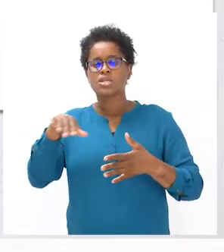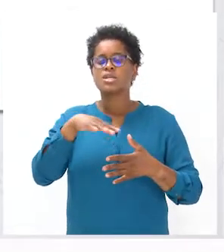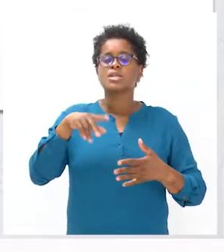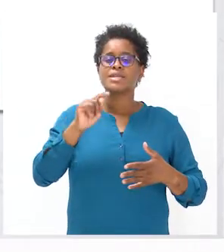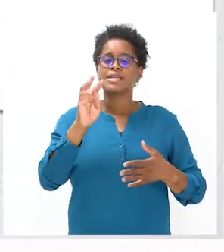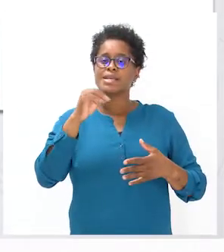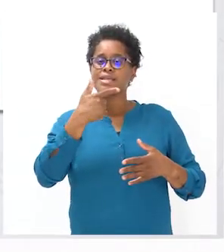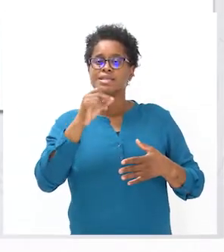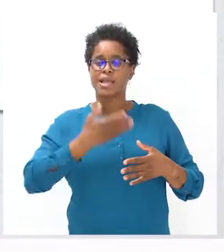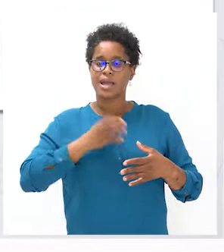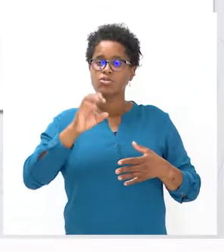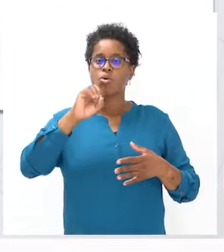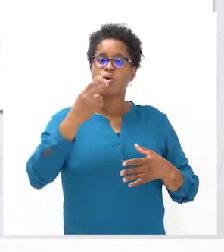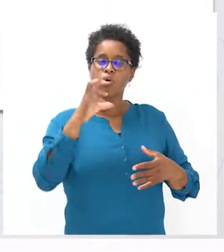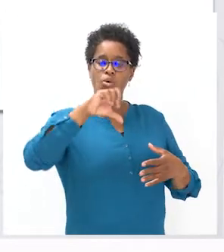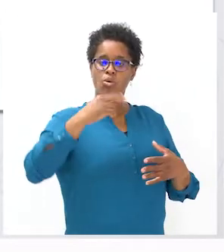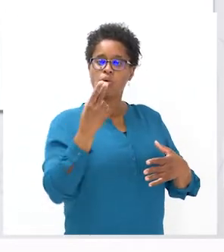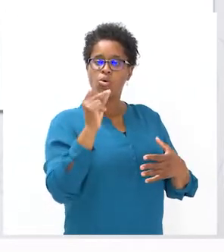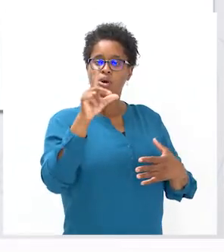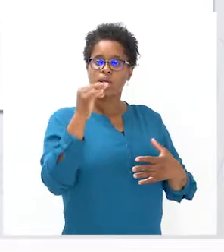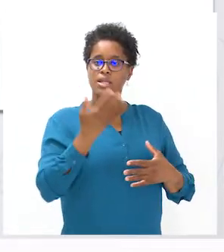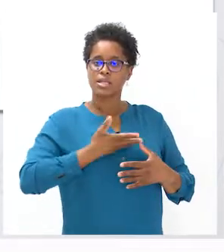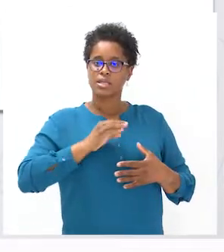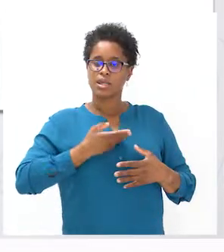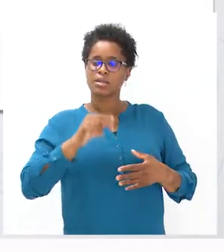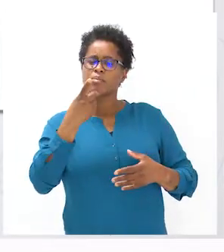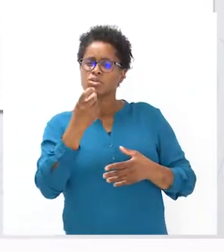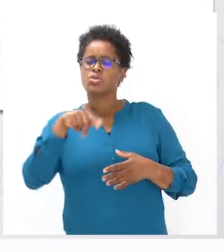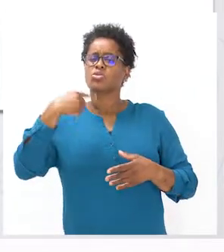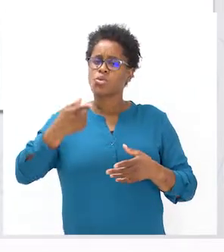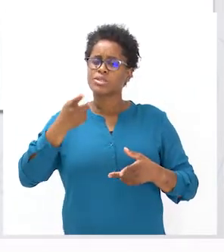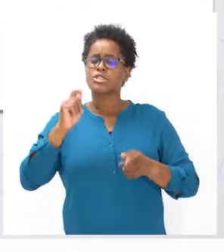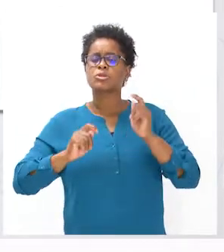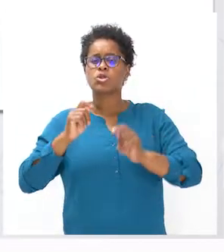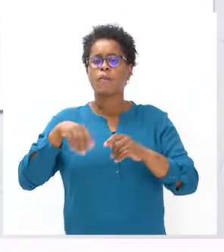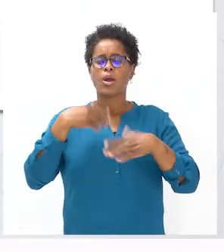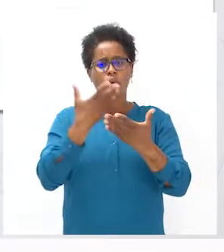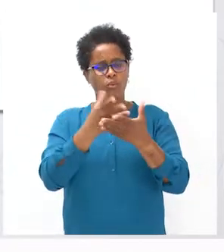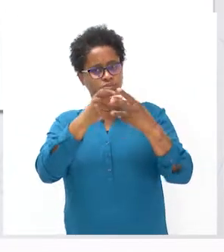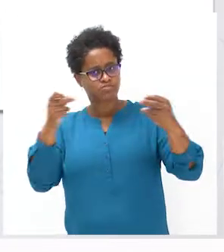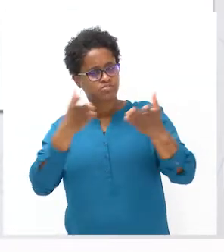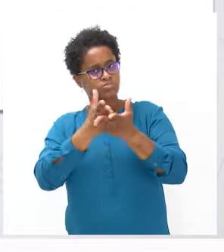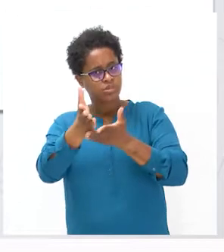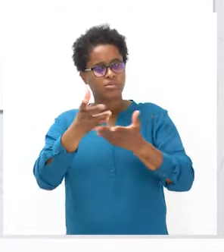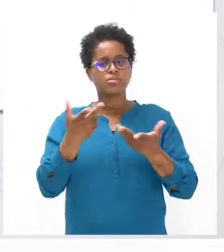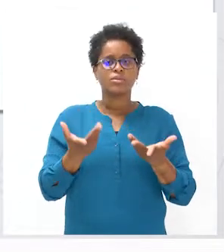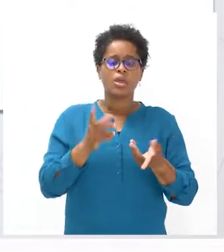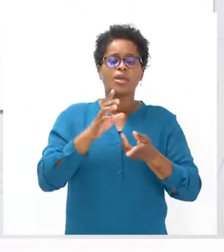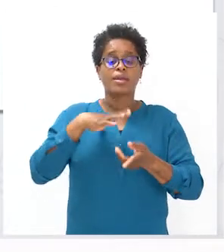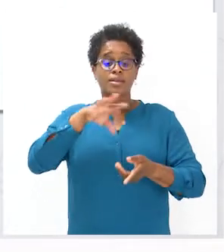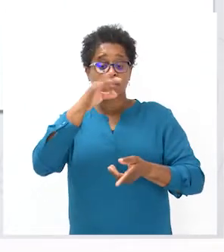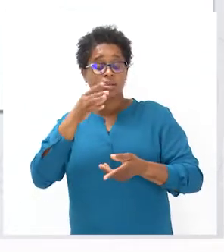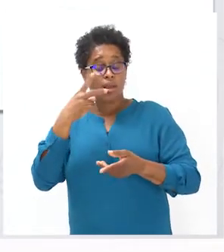qualidades. Precisam de outras expressões para lhes completar o significado. Quer dizer que não